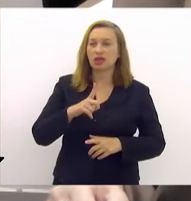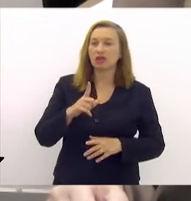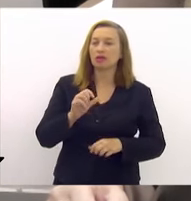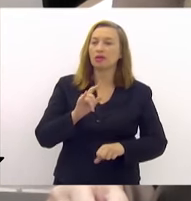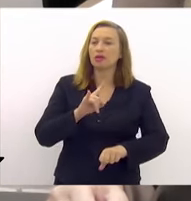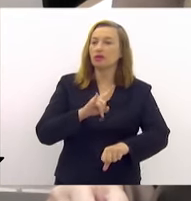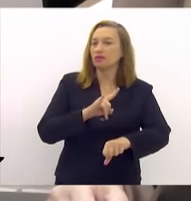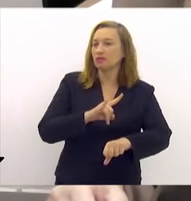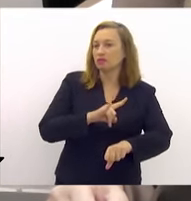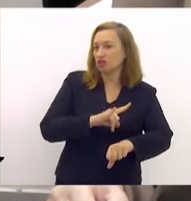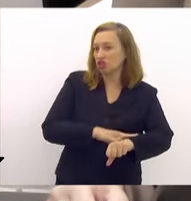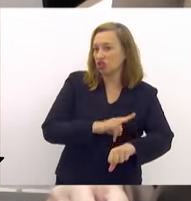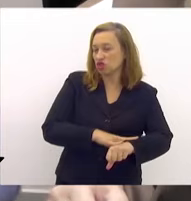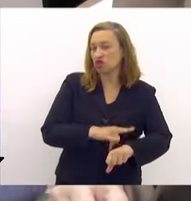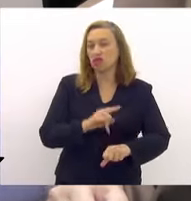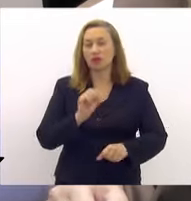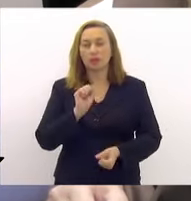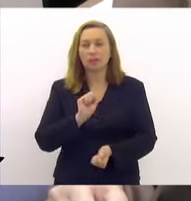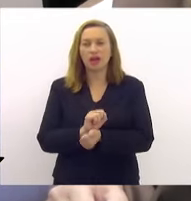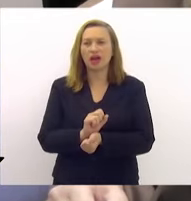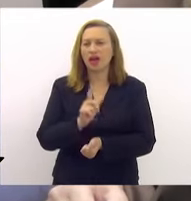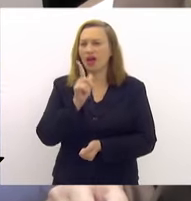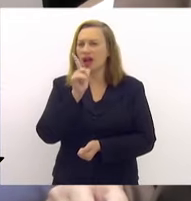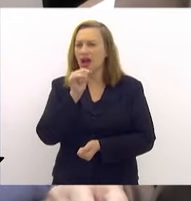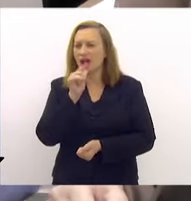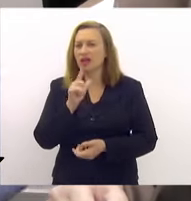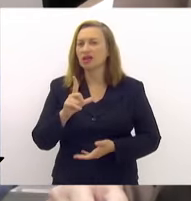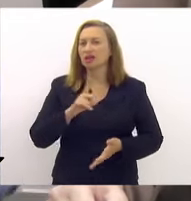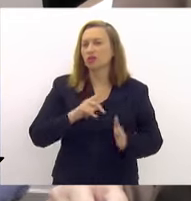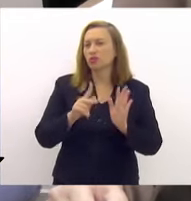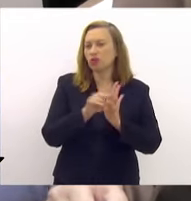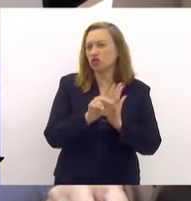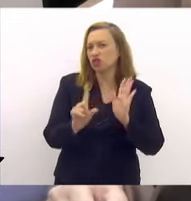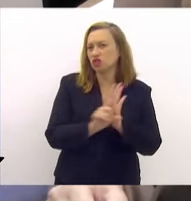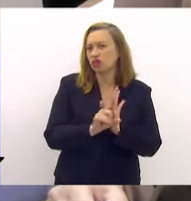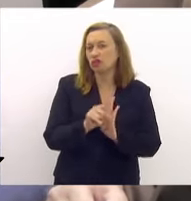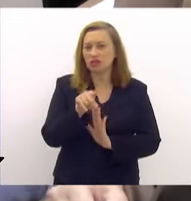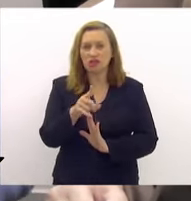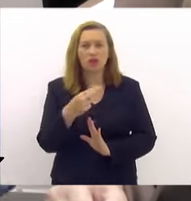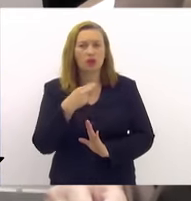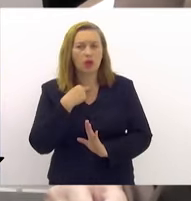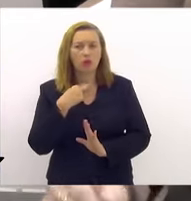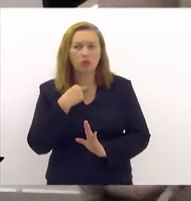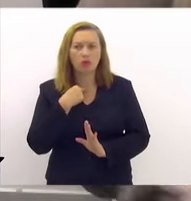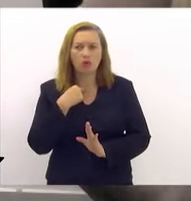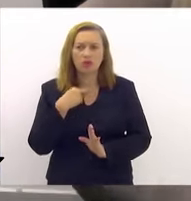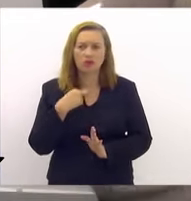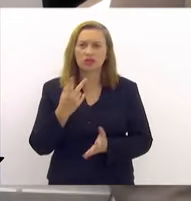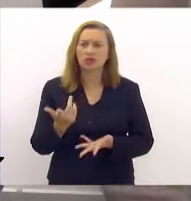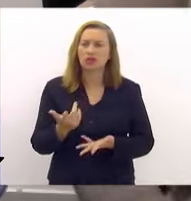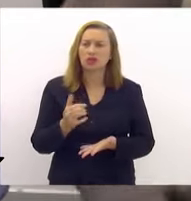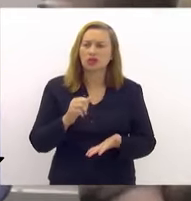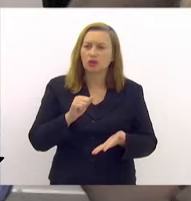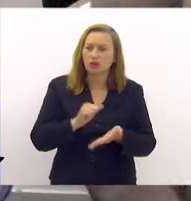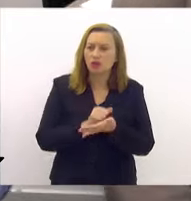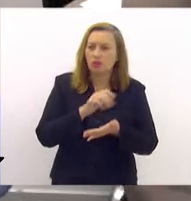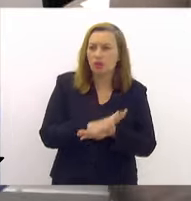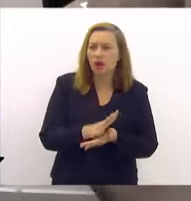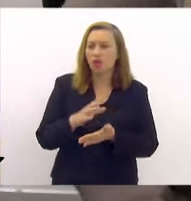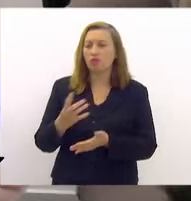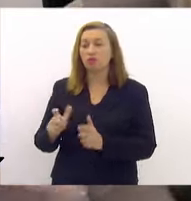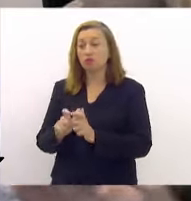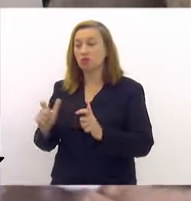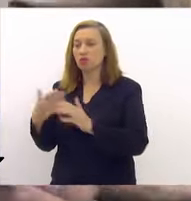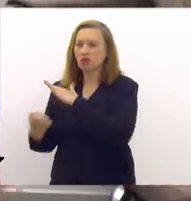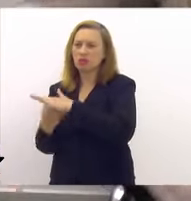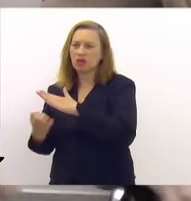entendeu? Presidente, se você ter um projeto de lei que você não possa penalizar uma grande empresa, então